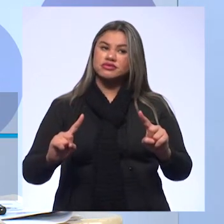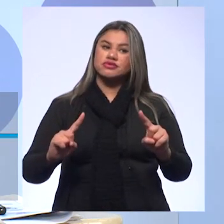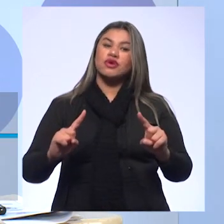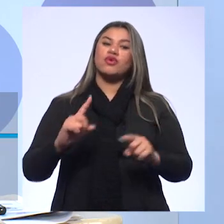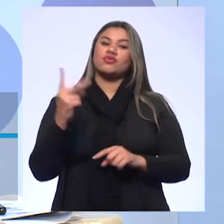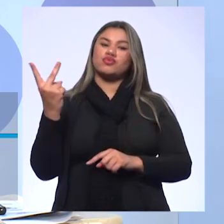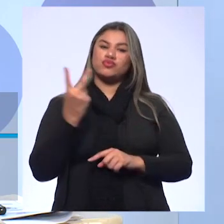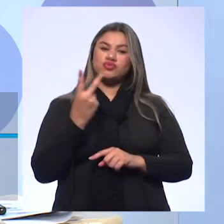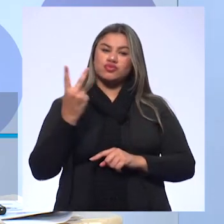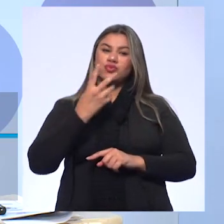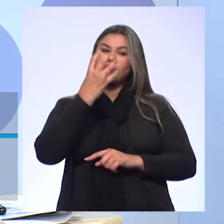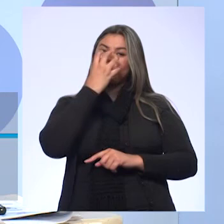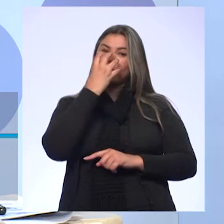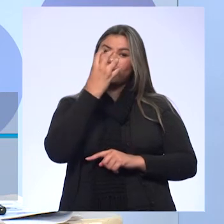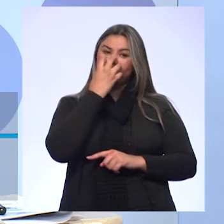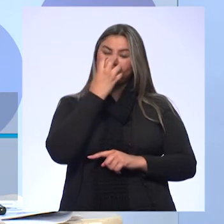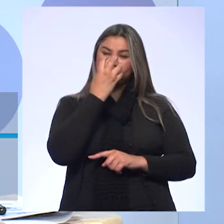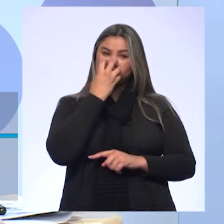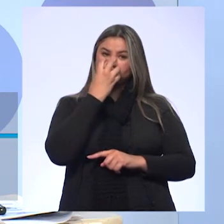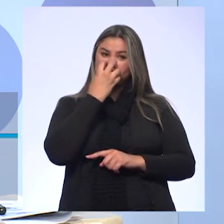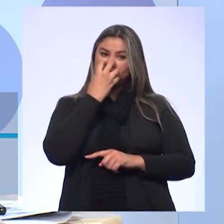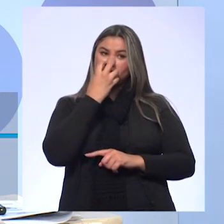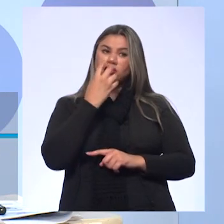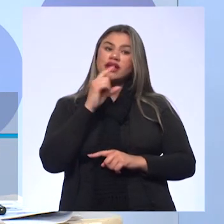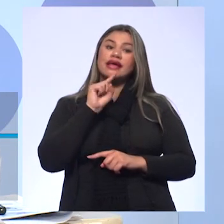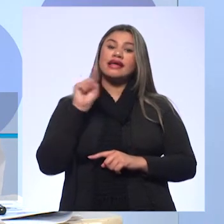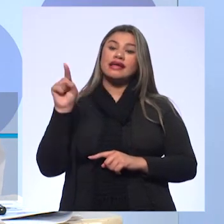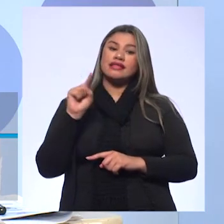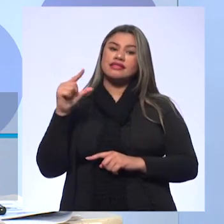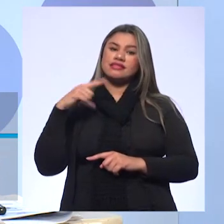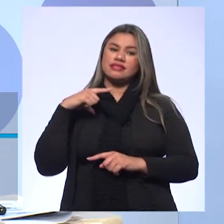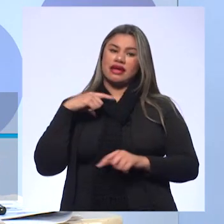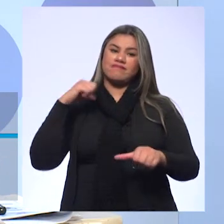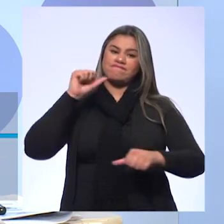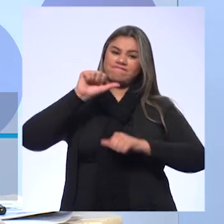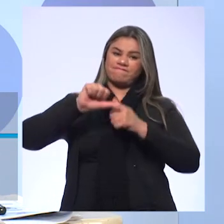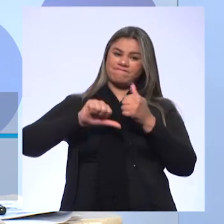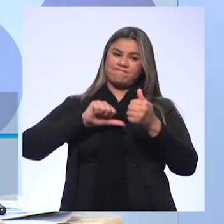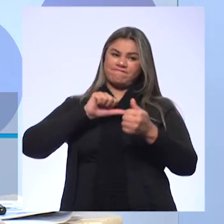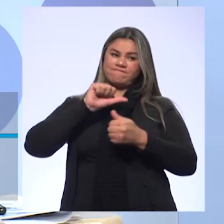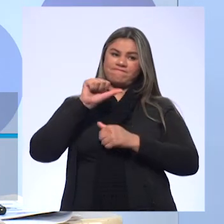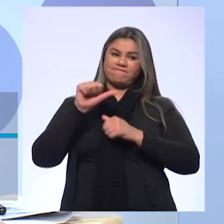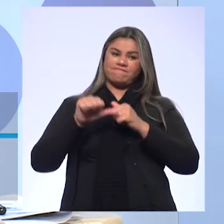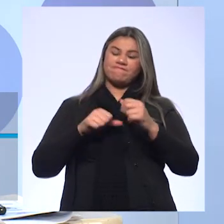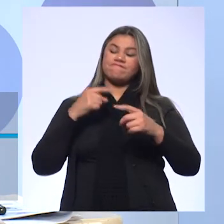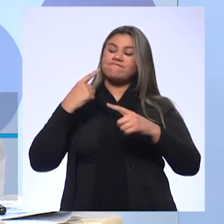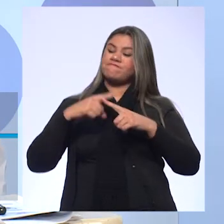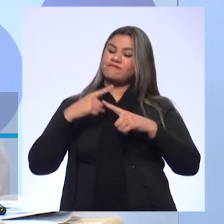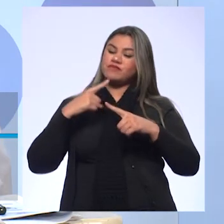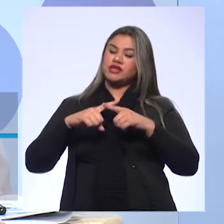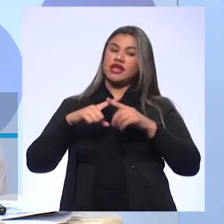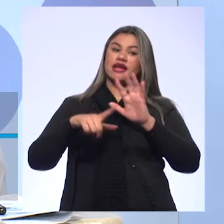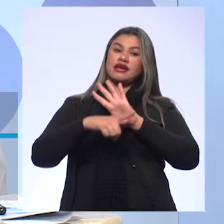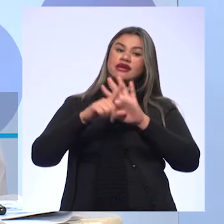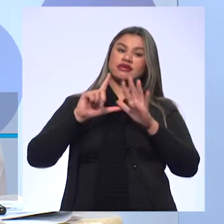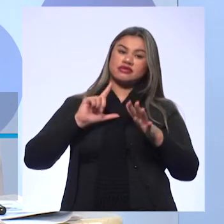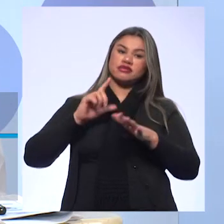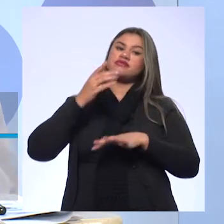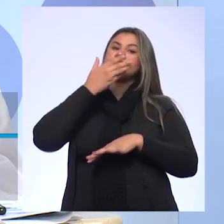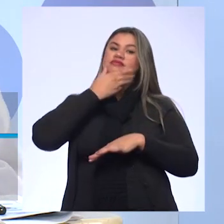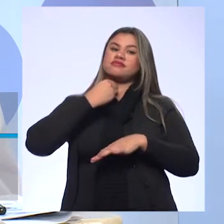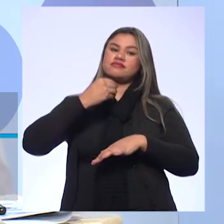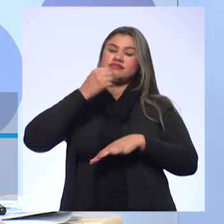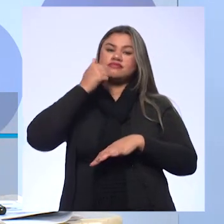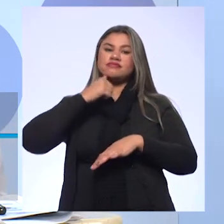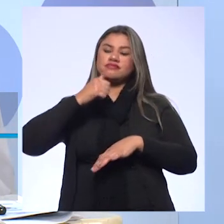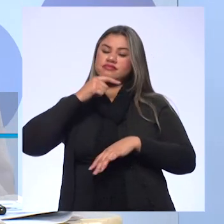deles serem da mesma espécie, eles sofreram algumas modificações porque foram escolhidos, né, pelos seus donos e